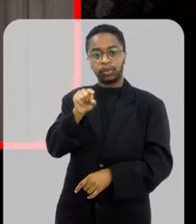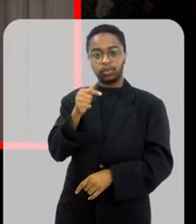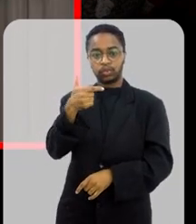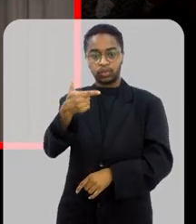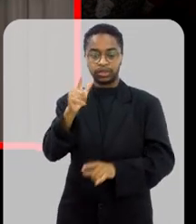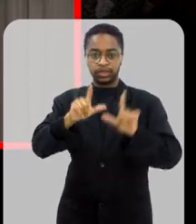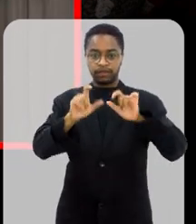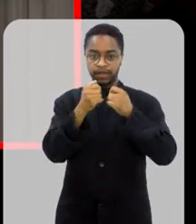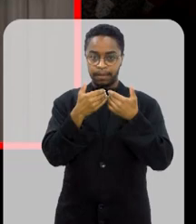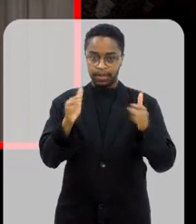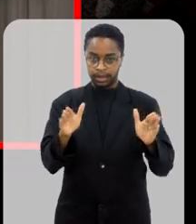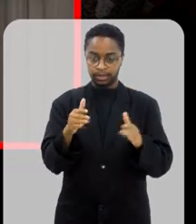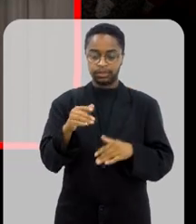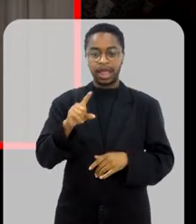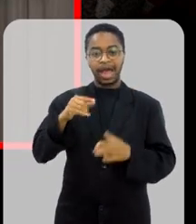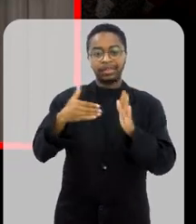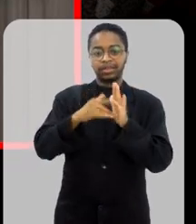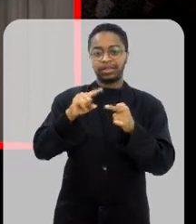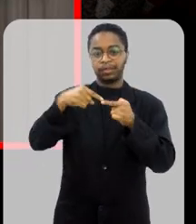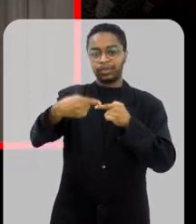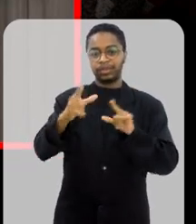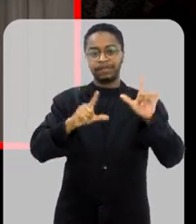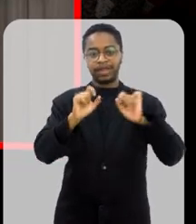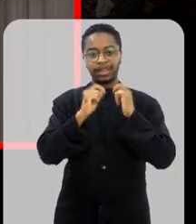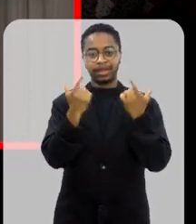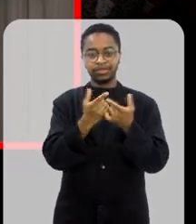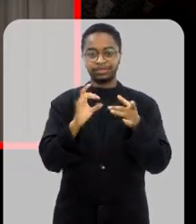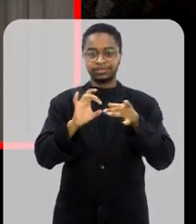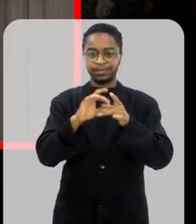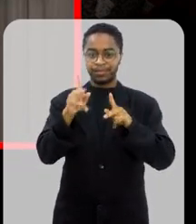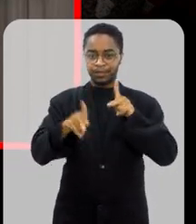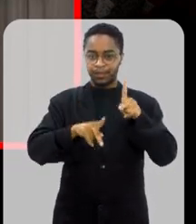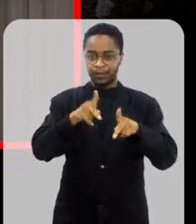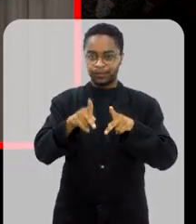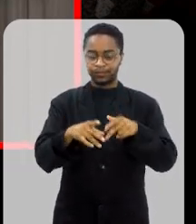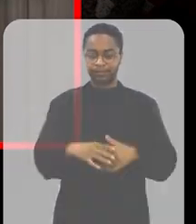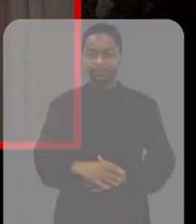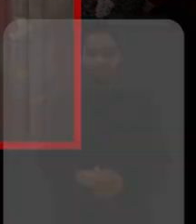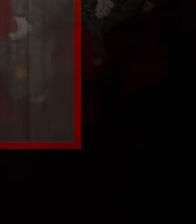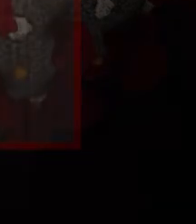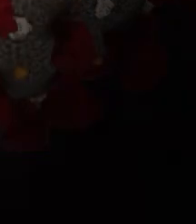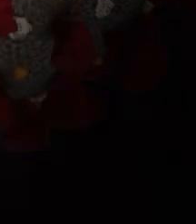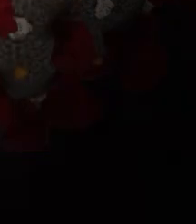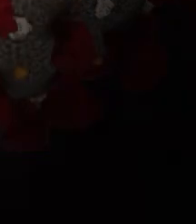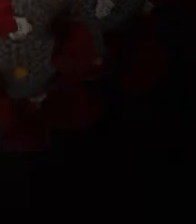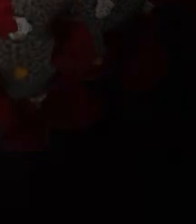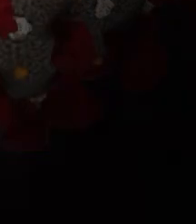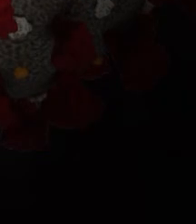canal digital 10.2 na sua TV aberta. Até a próxima. TV Alerj, o canal do povo.